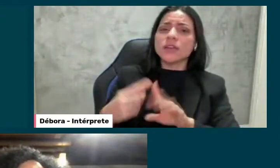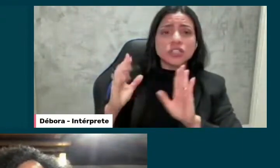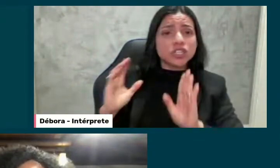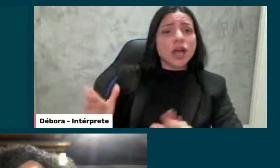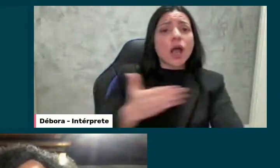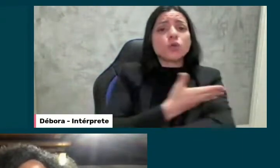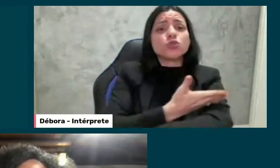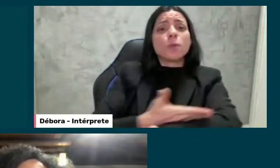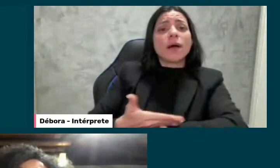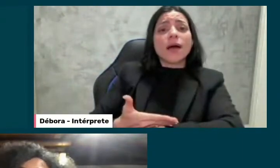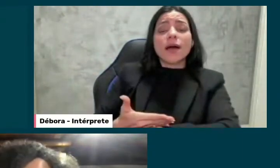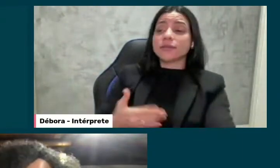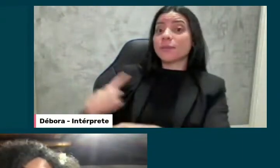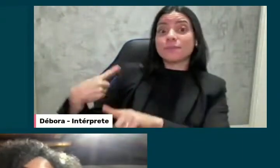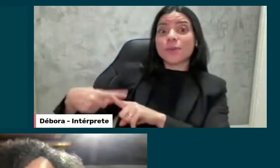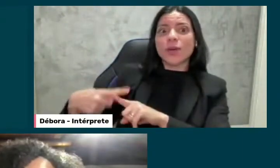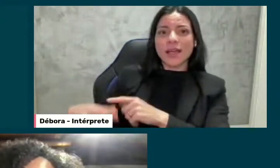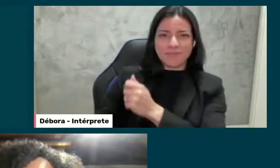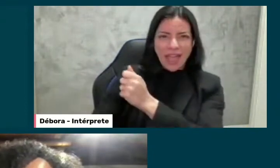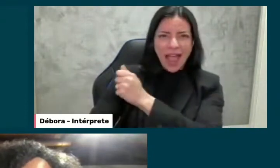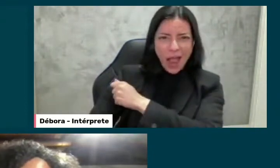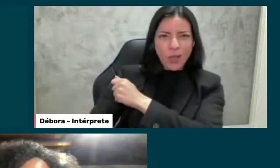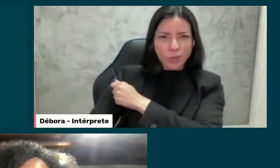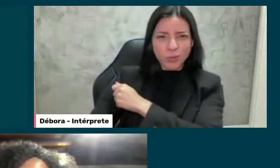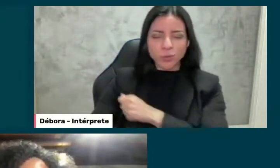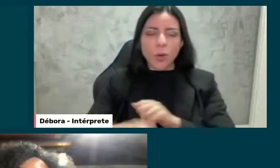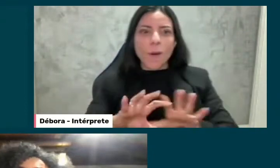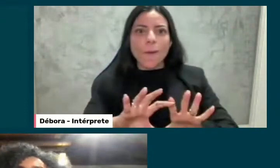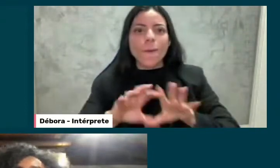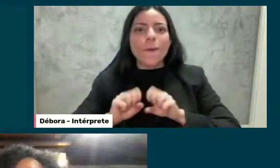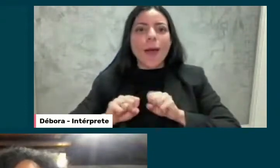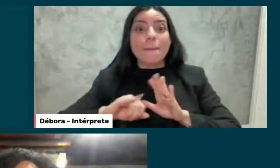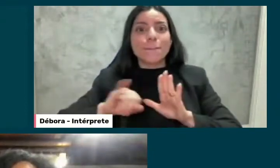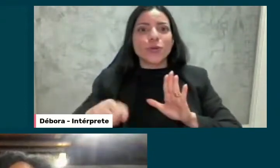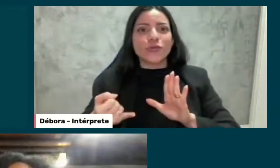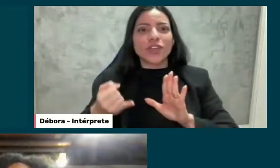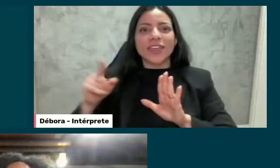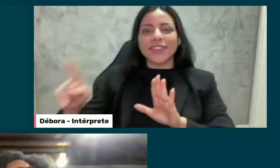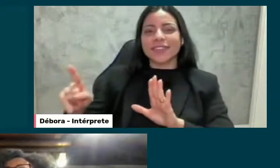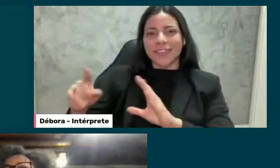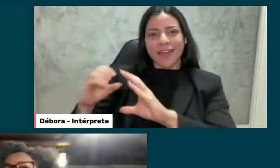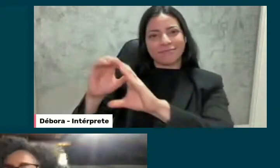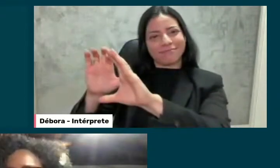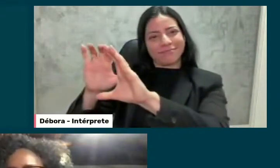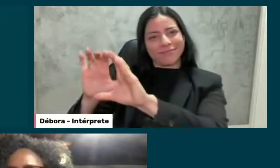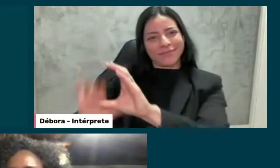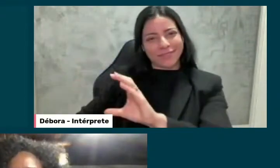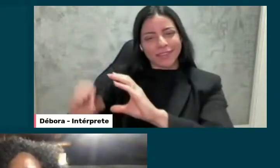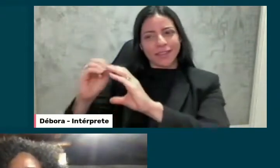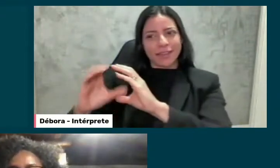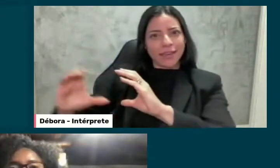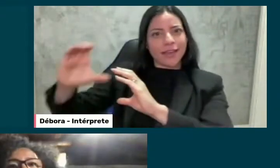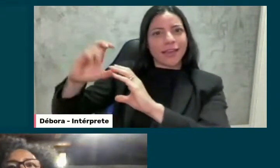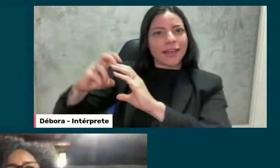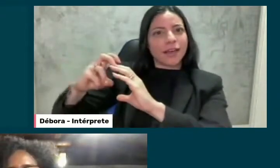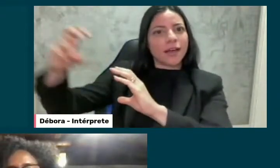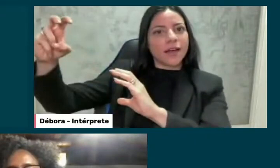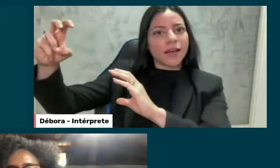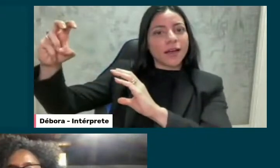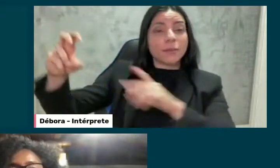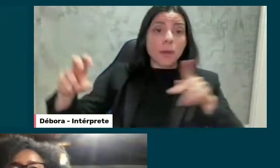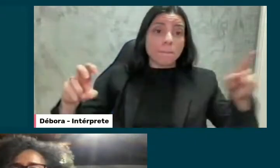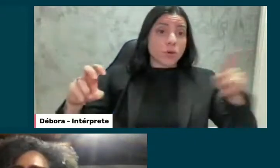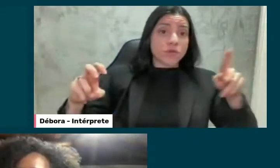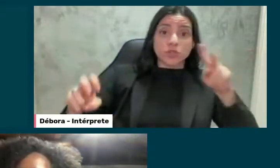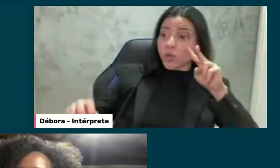com a produção acadêmica e com aquele grupo de alunos que elas já percebem quando não há autoria delas ali, daquelas